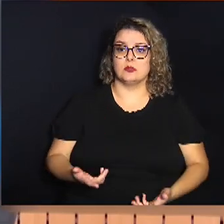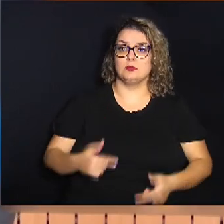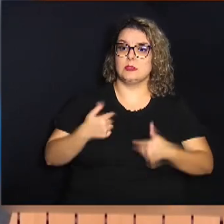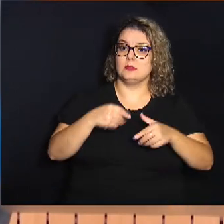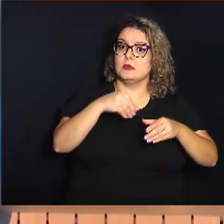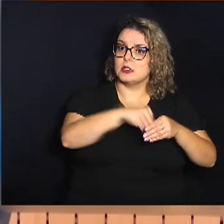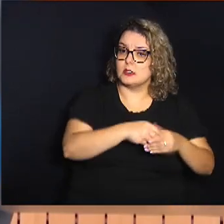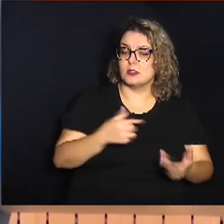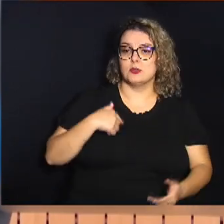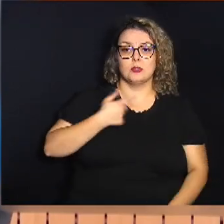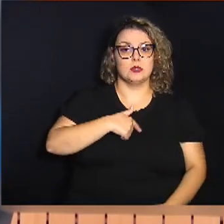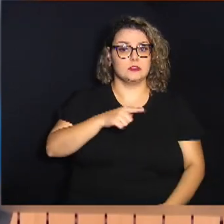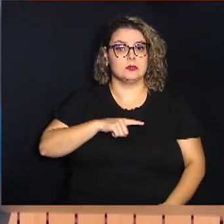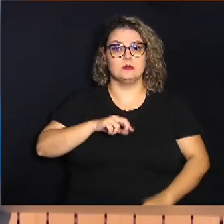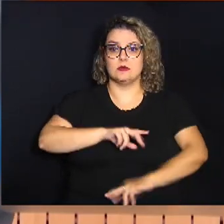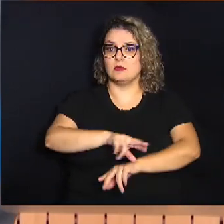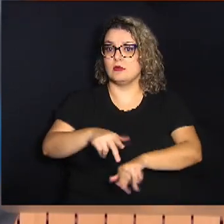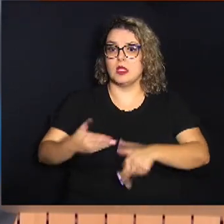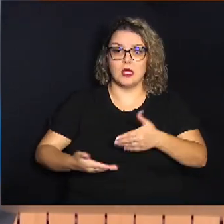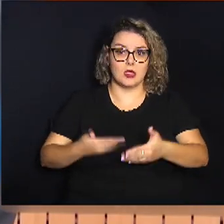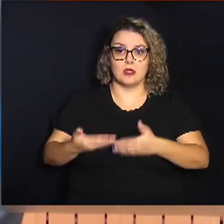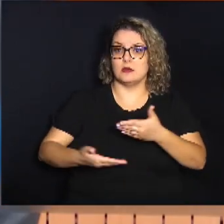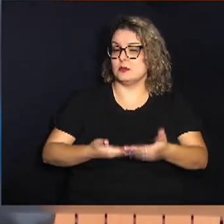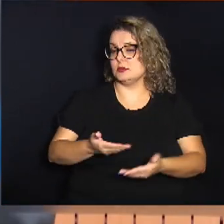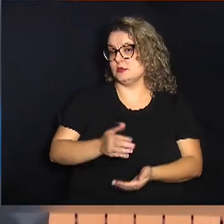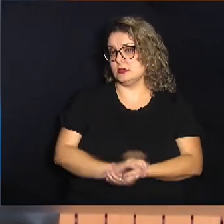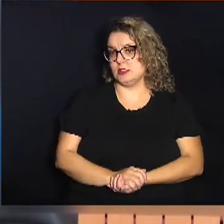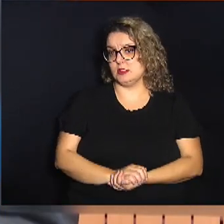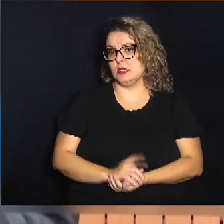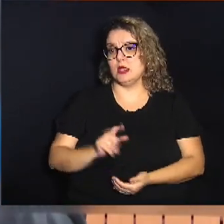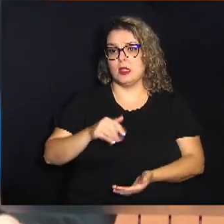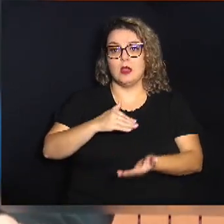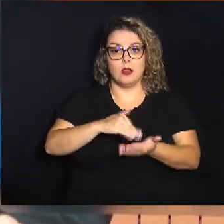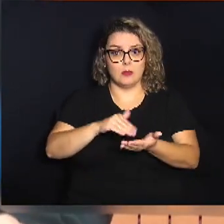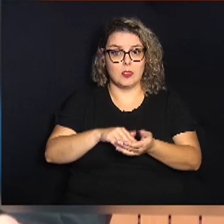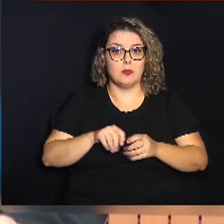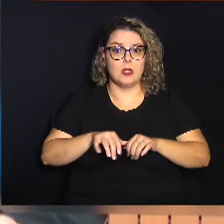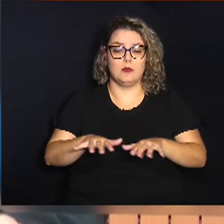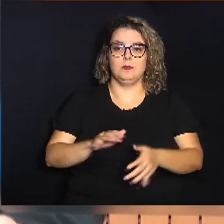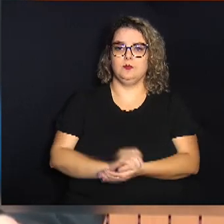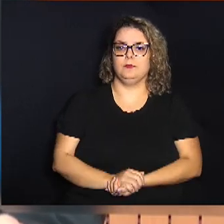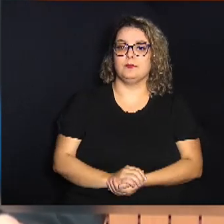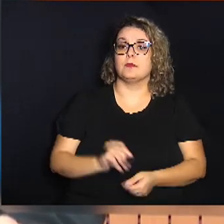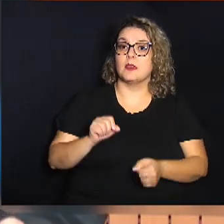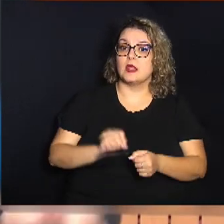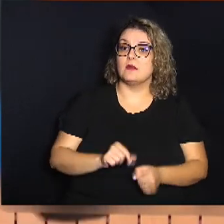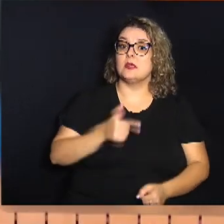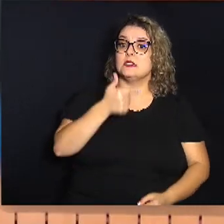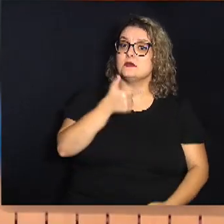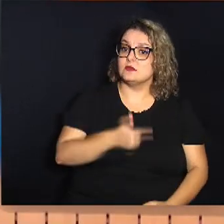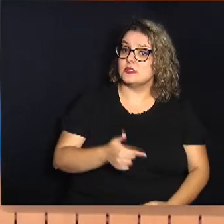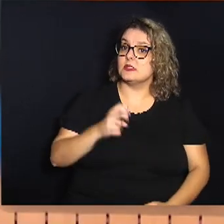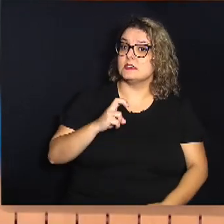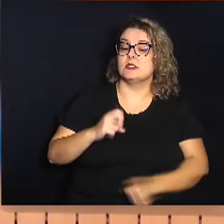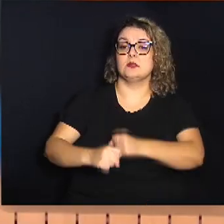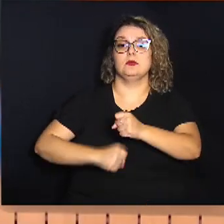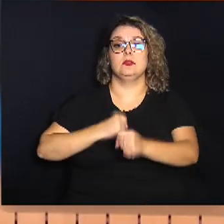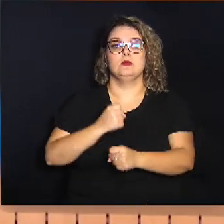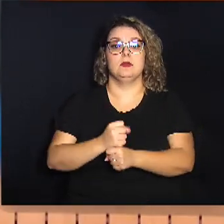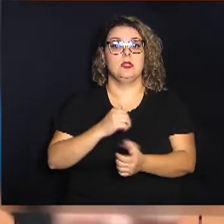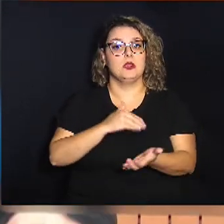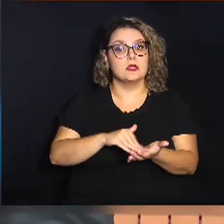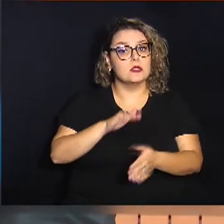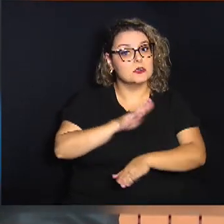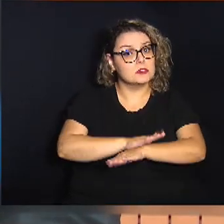Nós temos diversos serviços, é uma secretaria muito ampla. Faz 25 anos que a Secretaria de